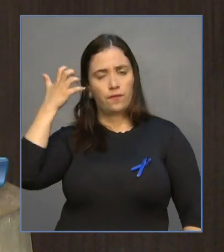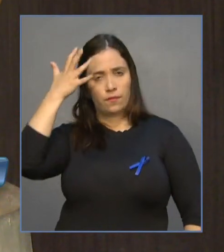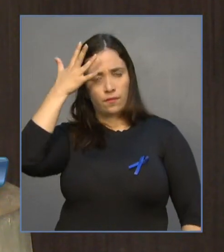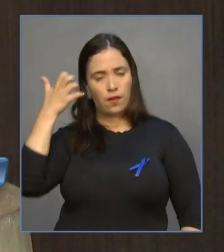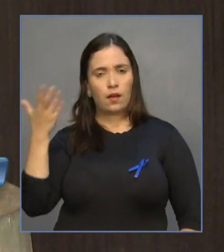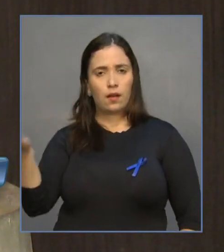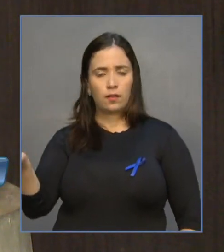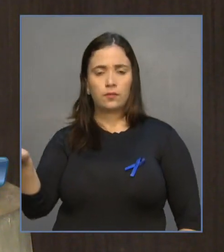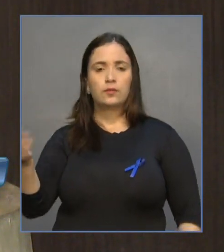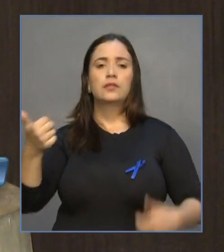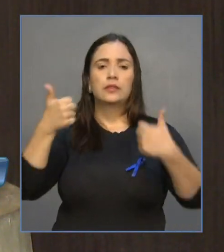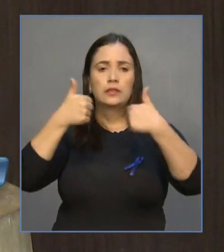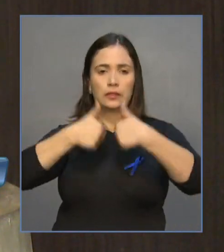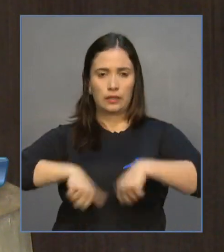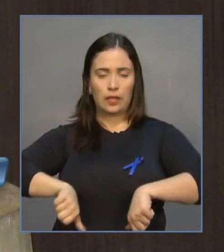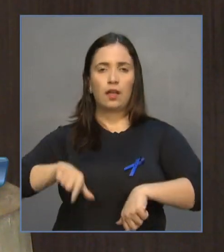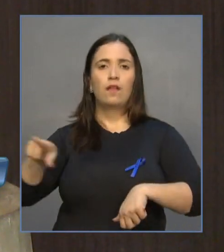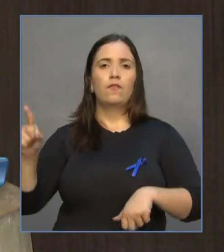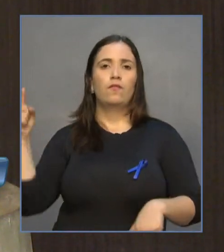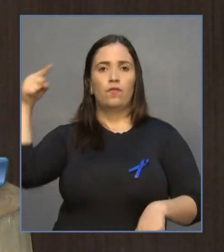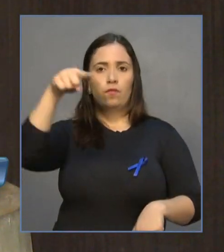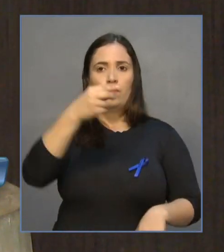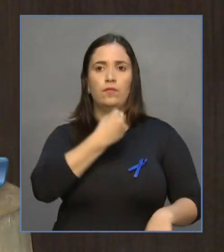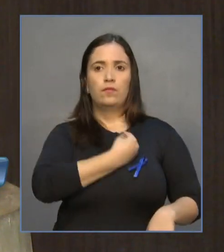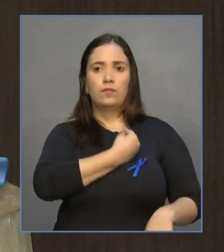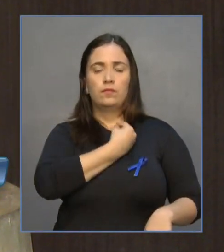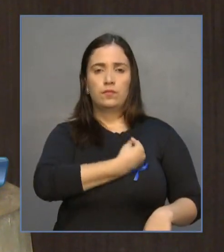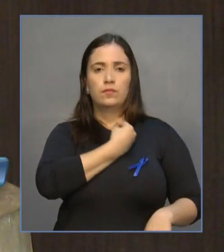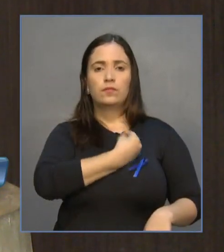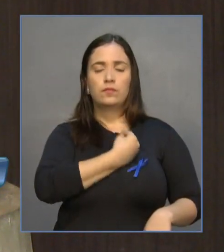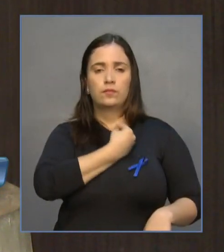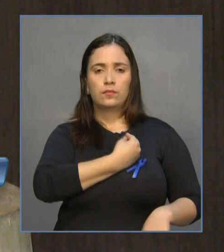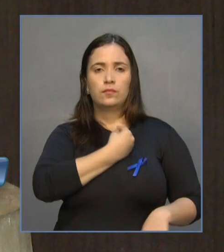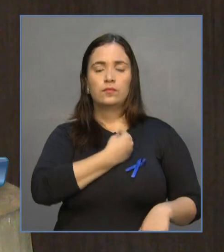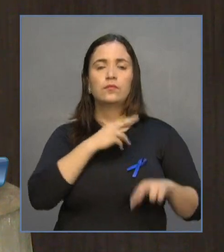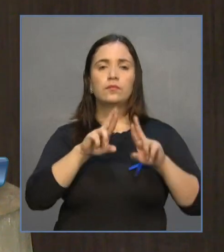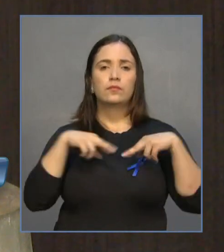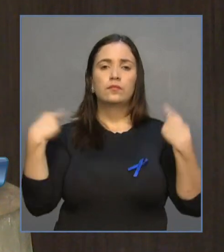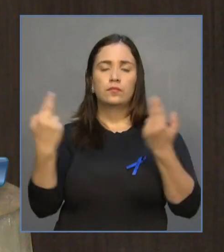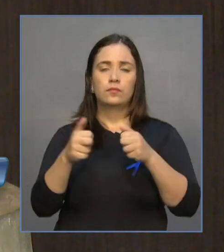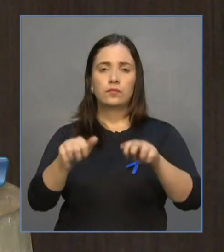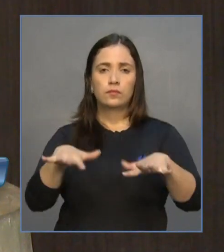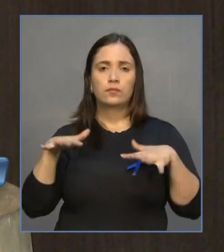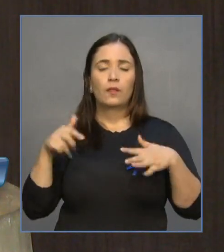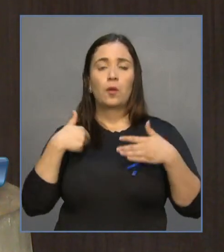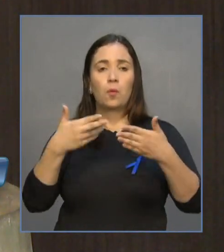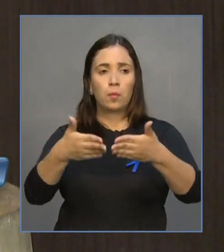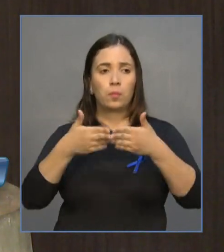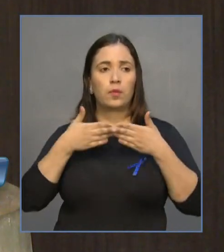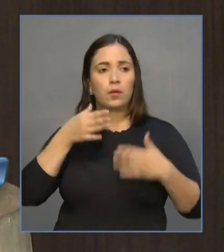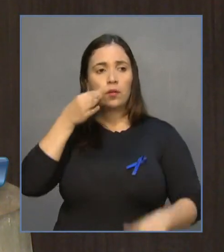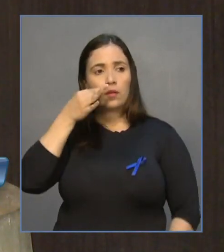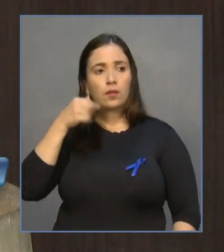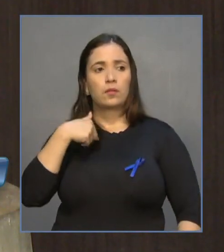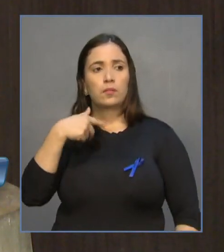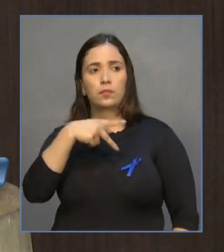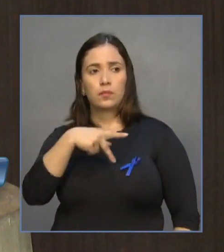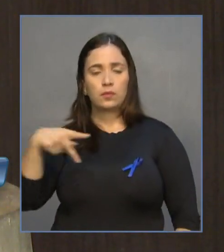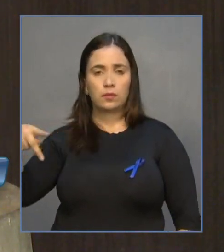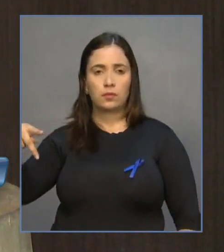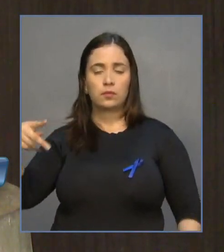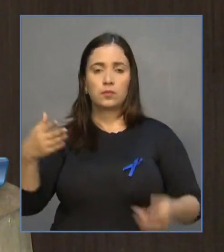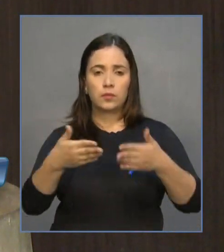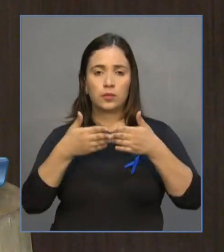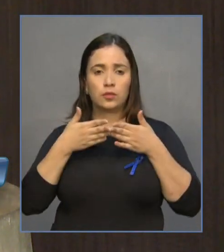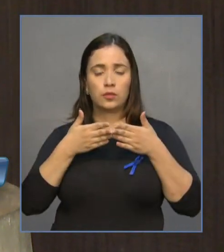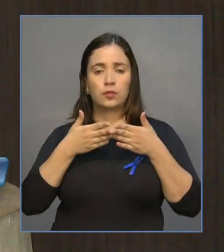Evandro esteve no início da audiência, eu solicitei pessoalmente, presidi a audiência, solicitei